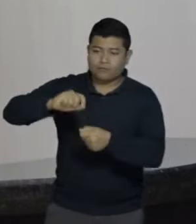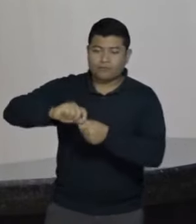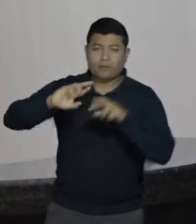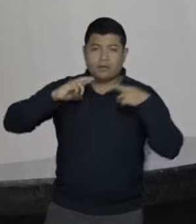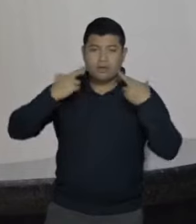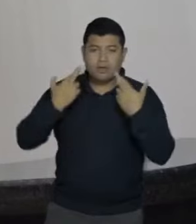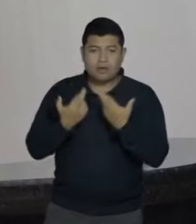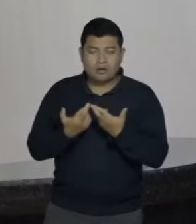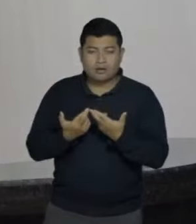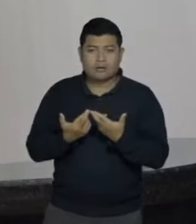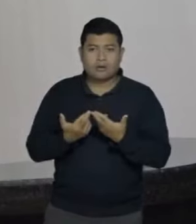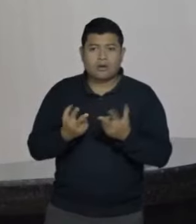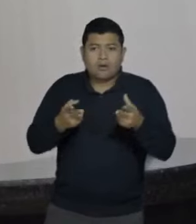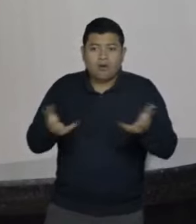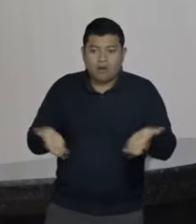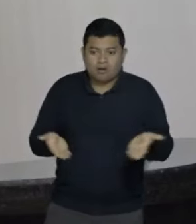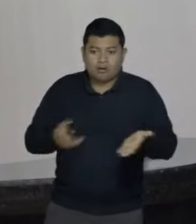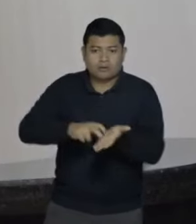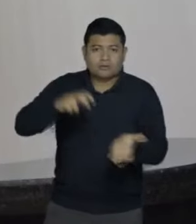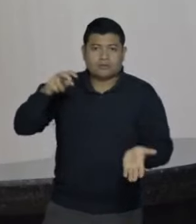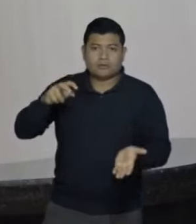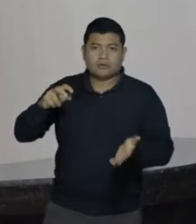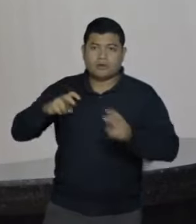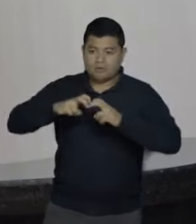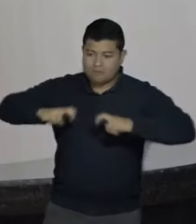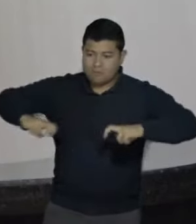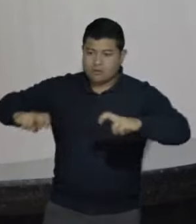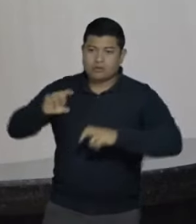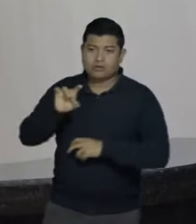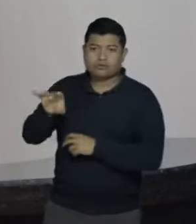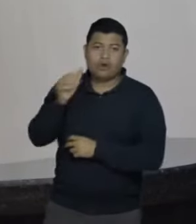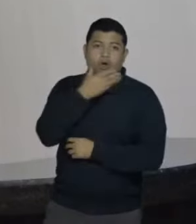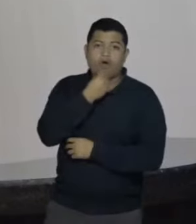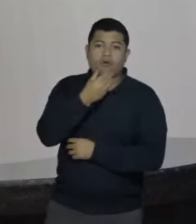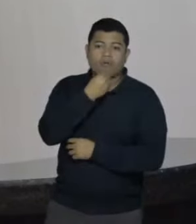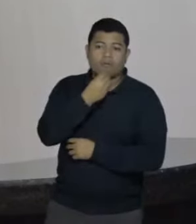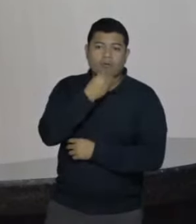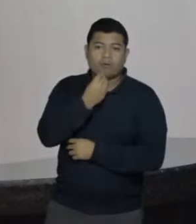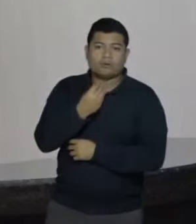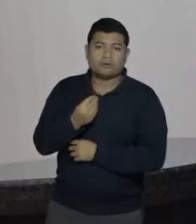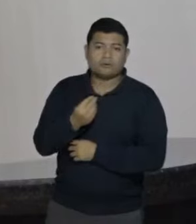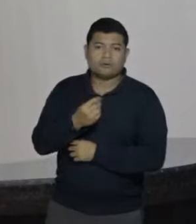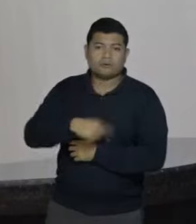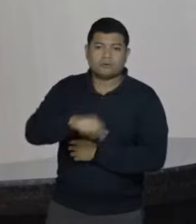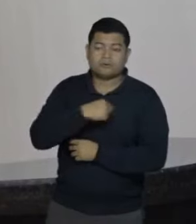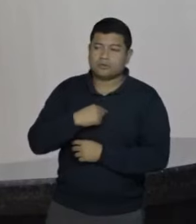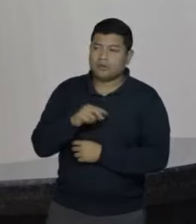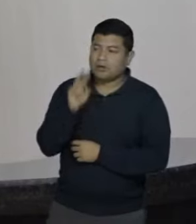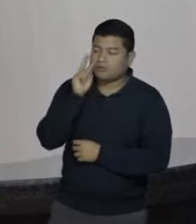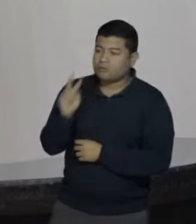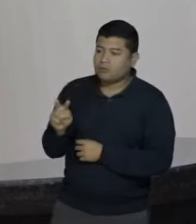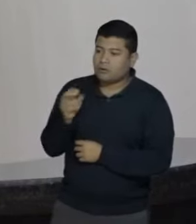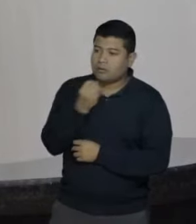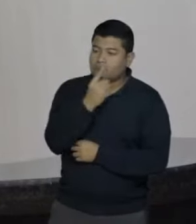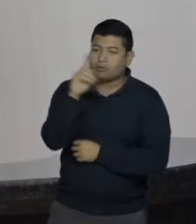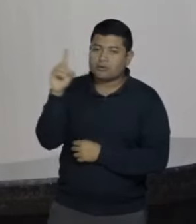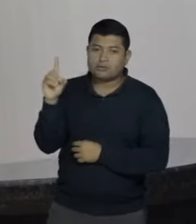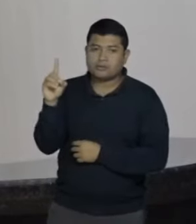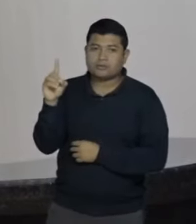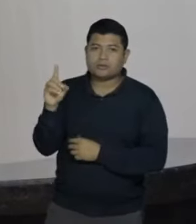tivemos hoje de manhã aqui uma mesa só de homens e a gente só escuta Bom dia senhores